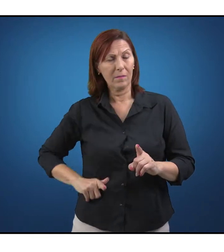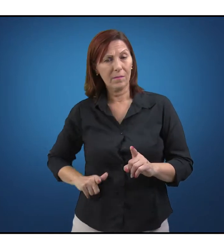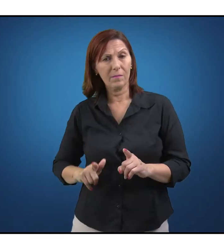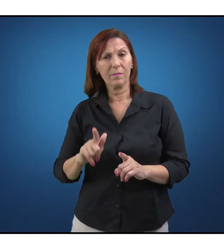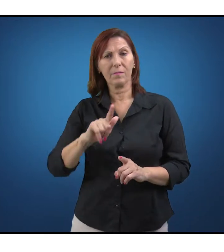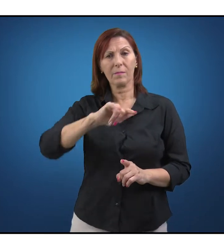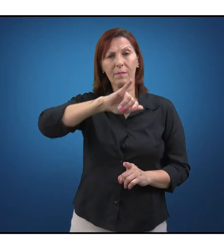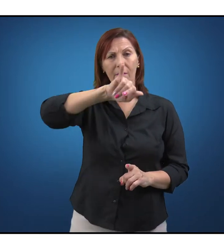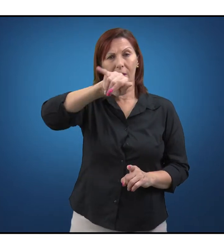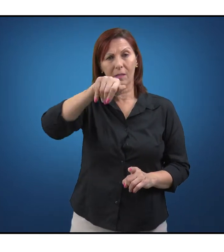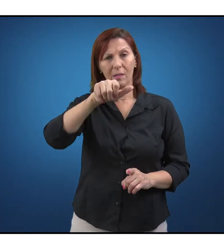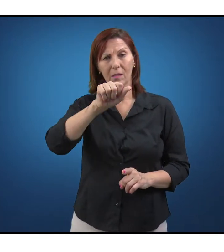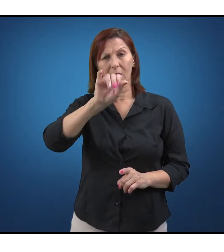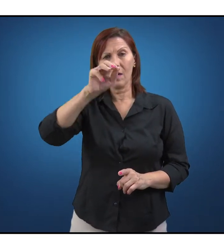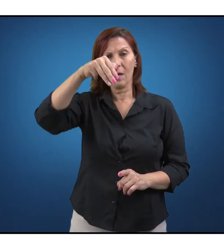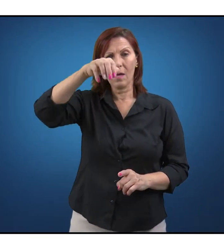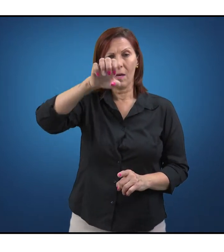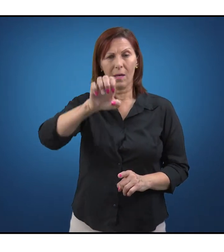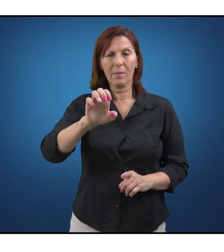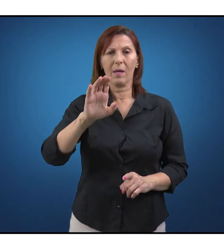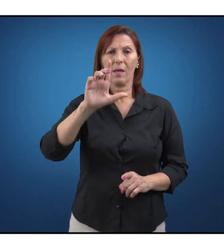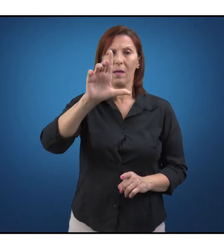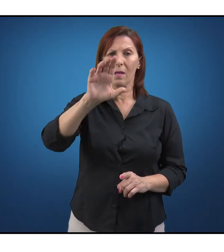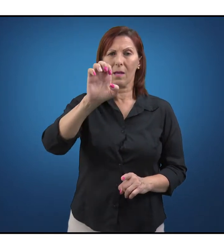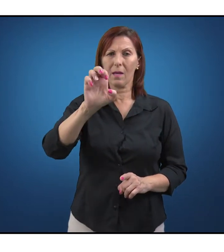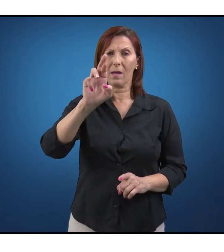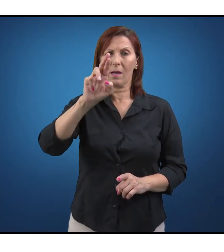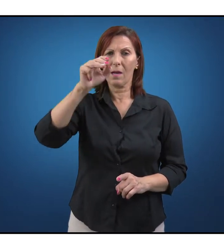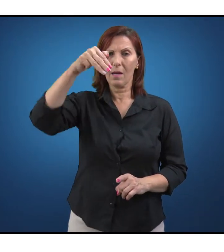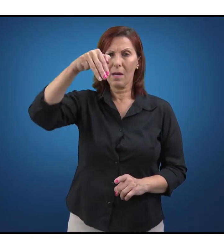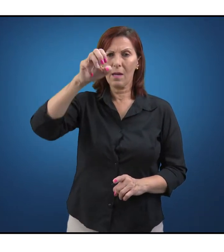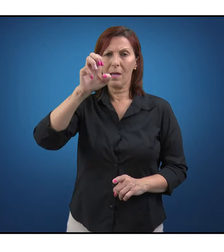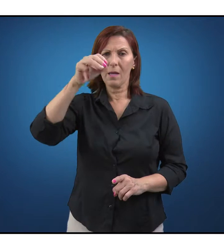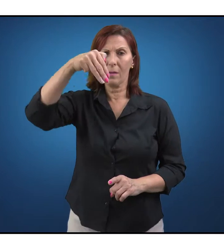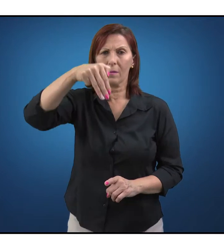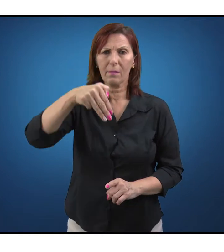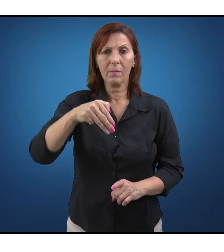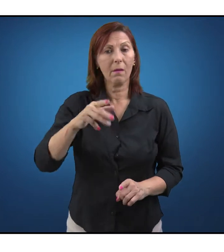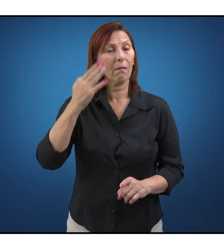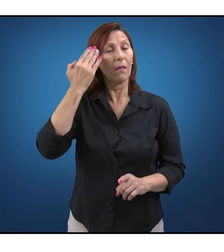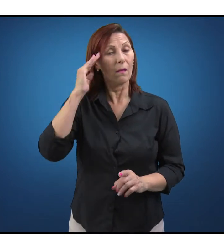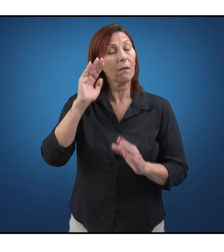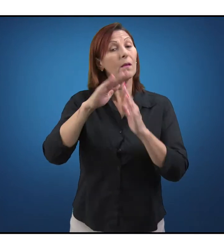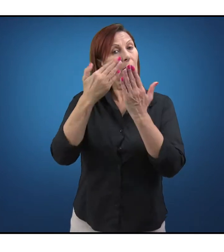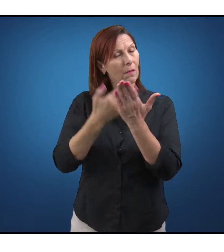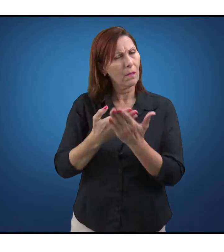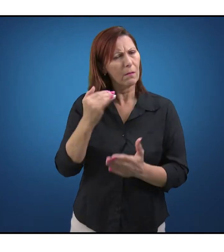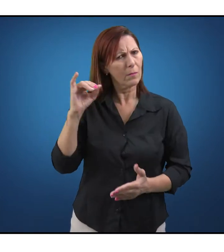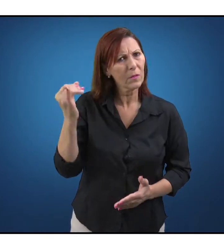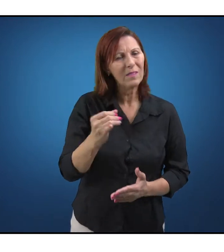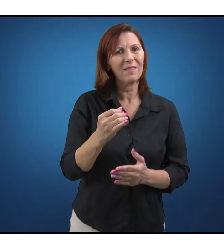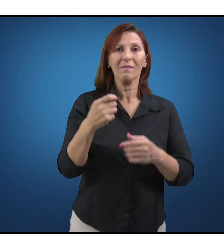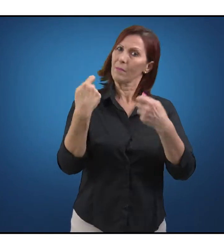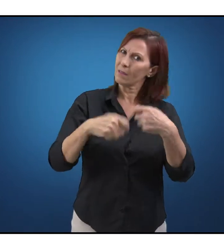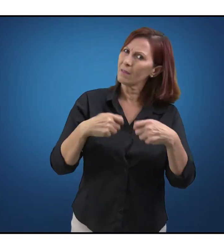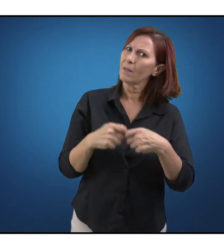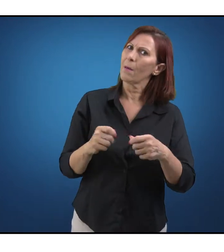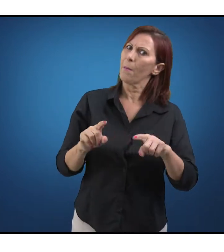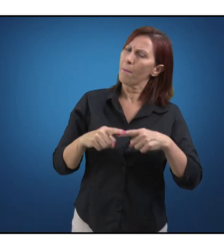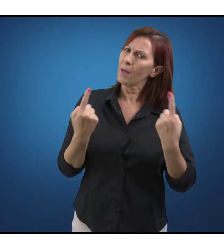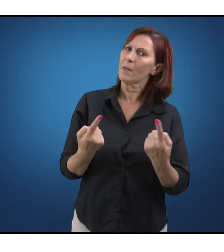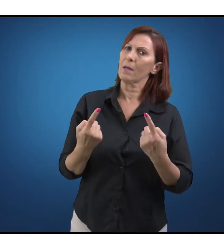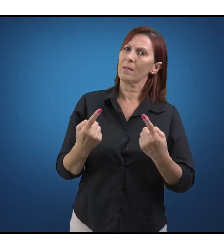Lerner. Jaime Lerner entende que a escola, ela é importante, ela é necessária, mas a escola ela precisa